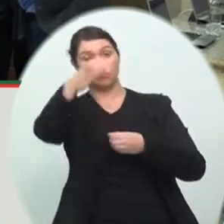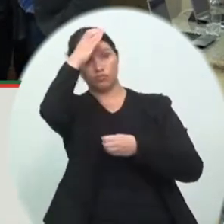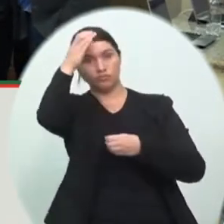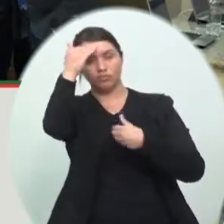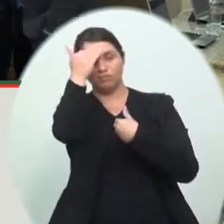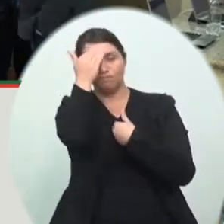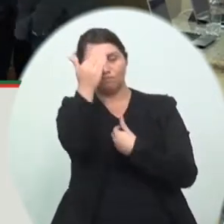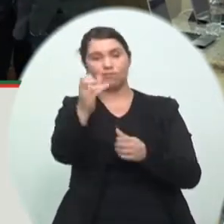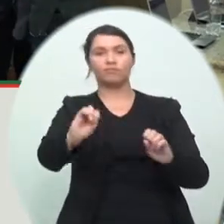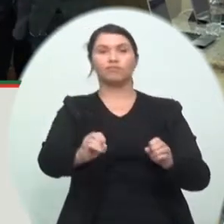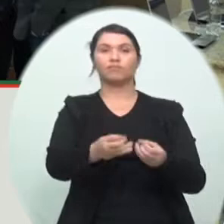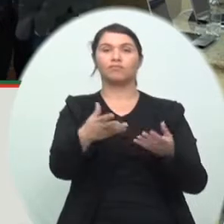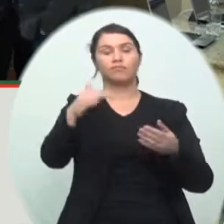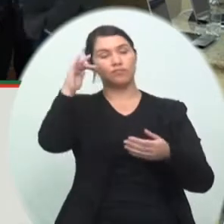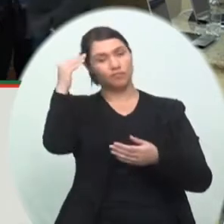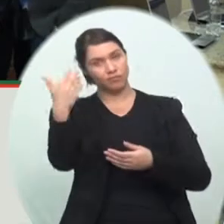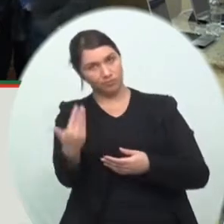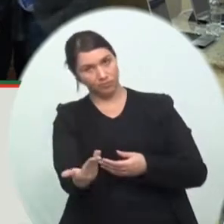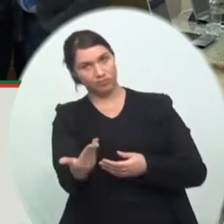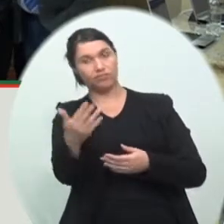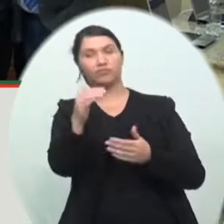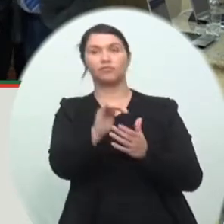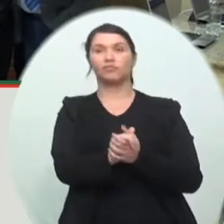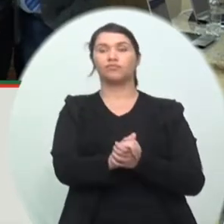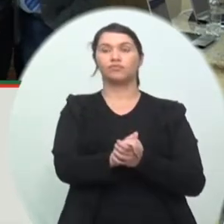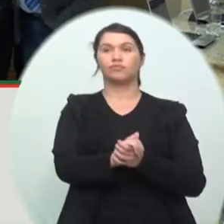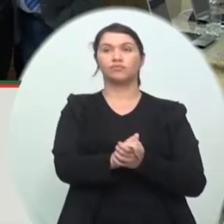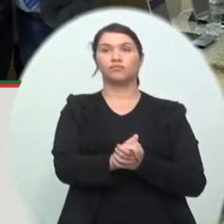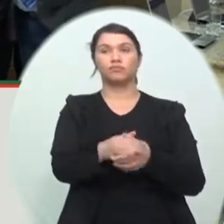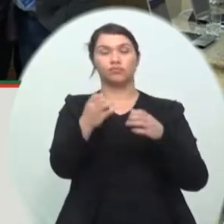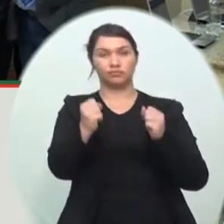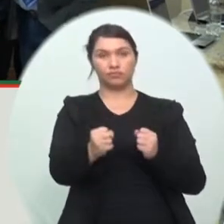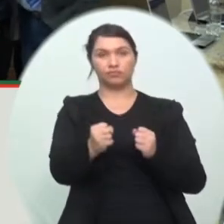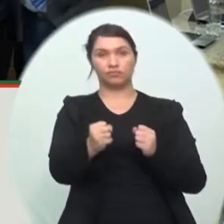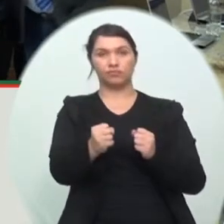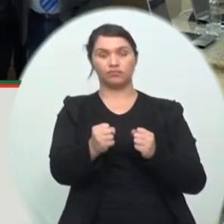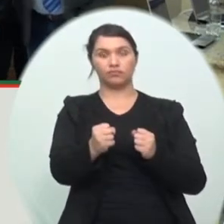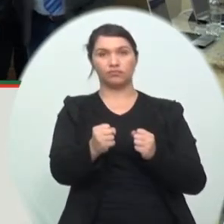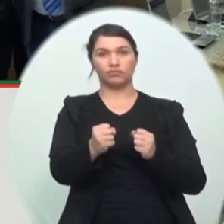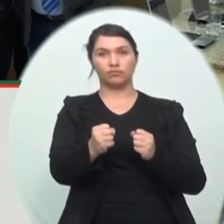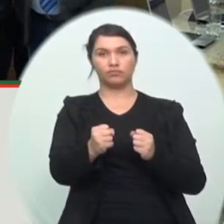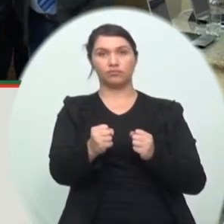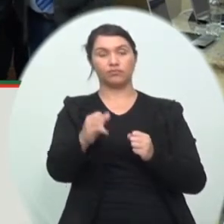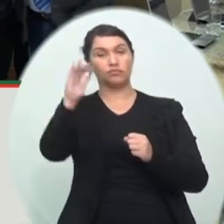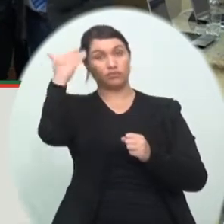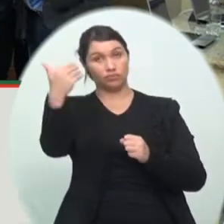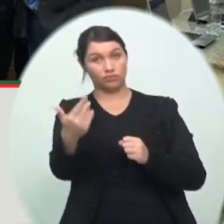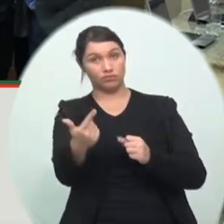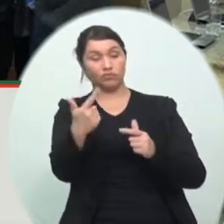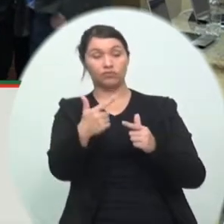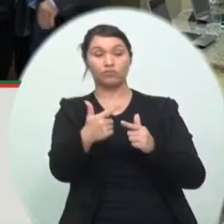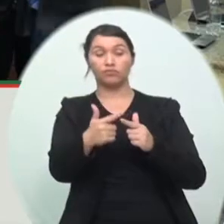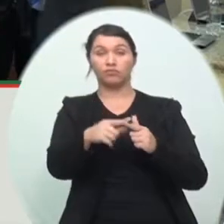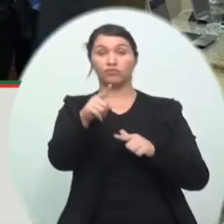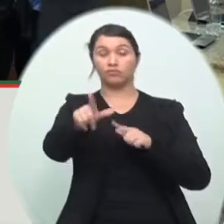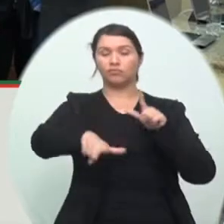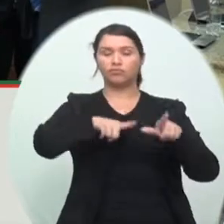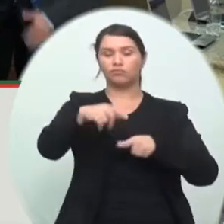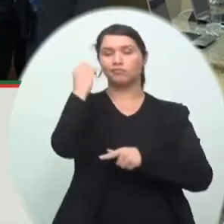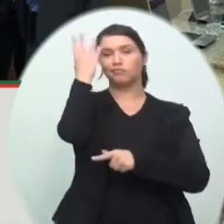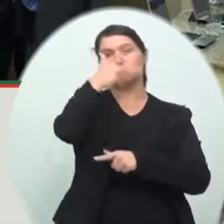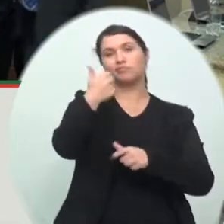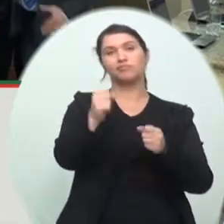em nome de todos os pares de vereador para que possamos entregar a você pelo serviço prestado. E desejamos que